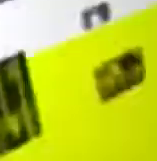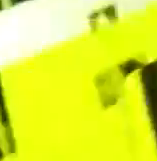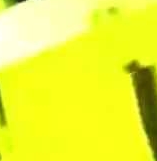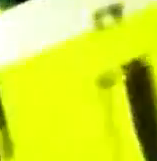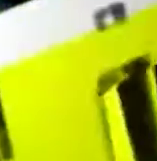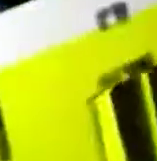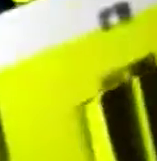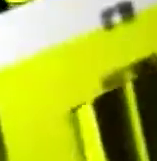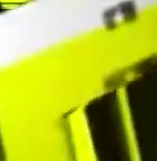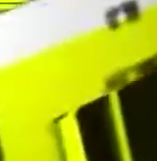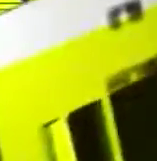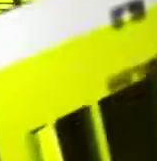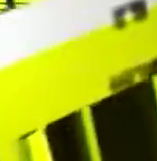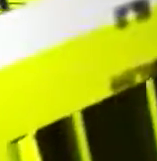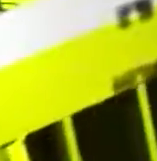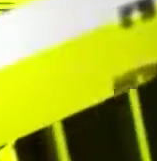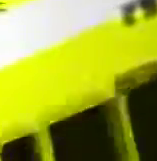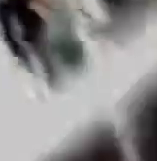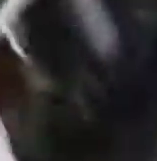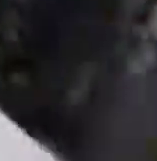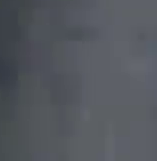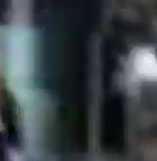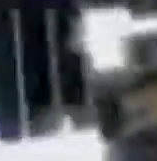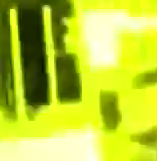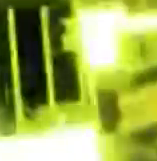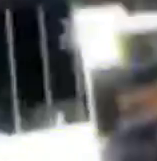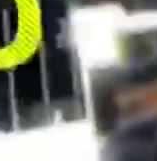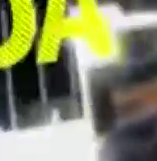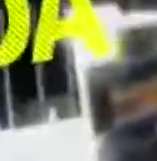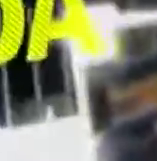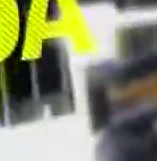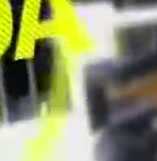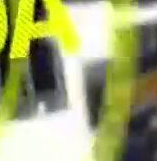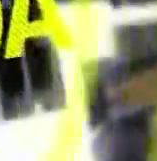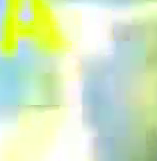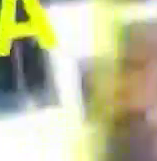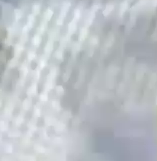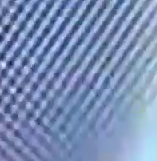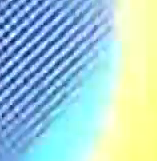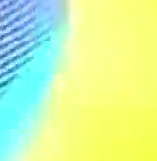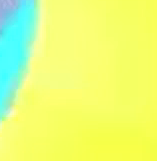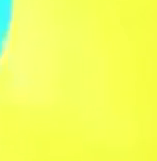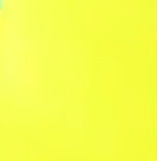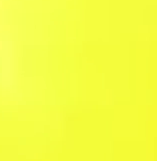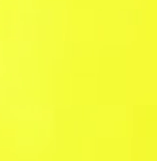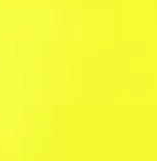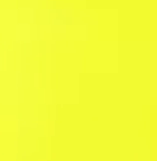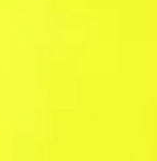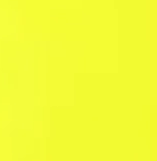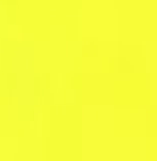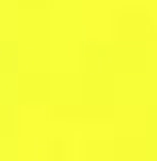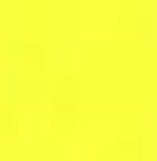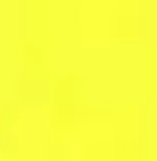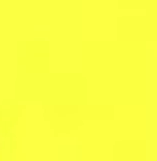importantes. Um segundo encaminhamento. Ministério de Santos, no meu estado de São Paulo.